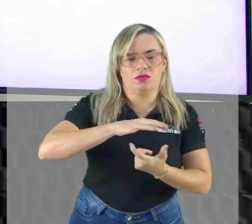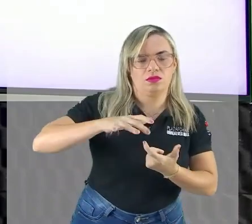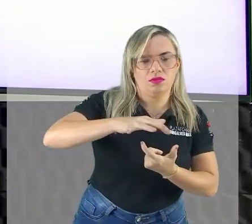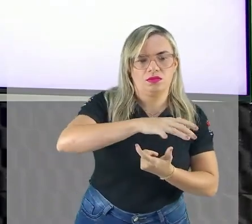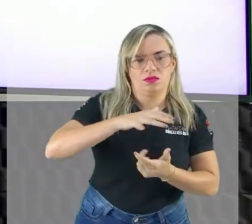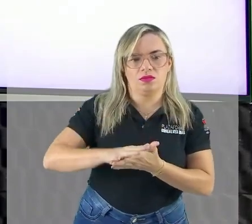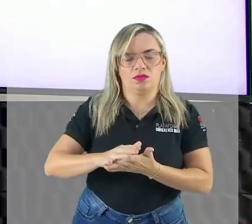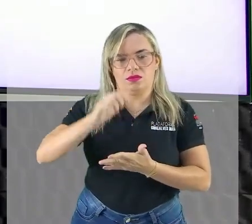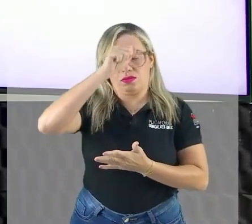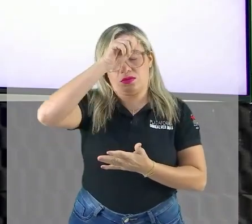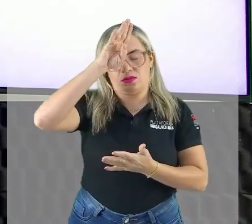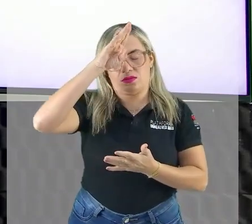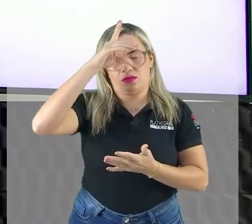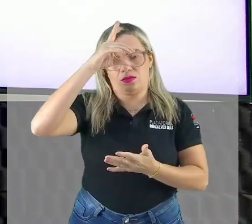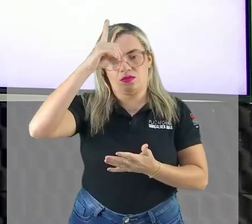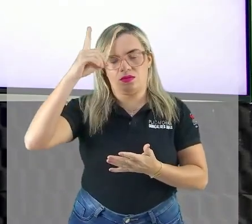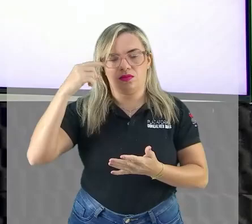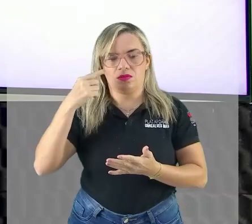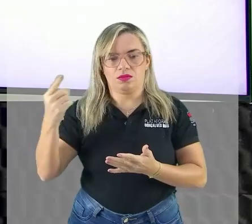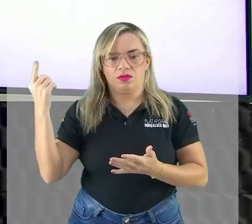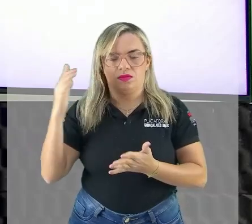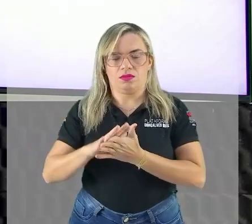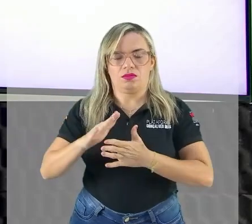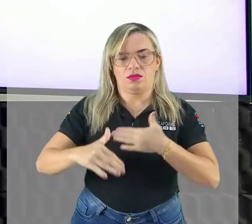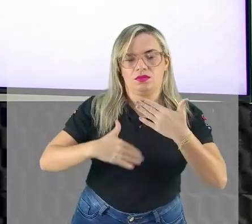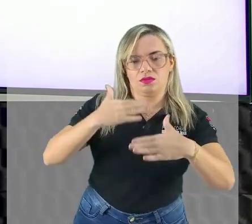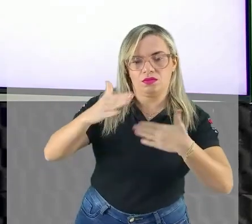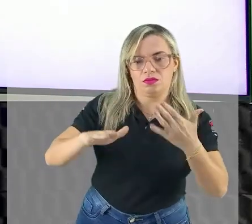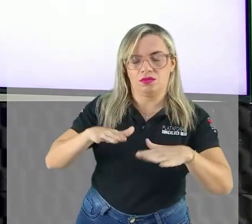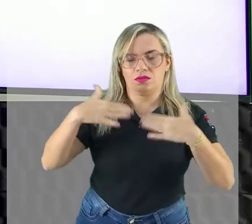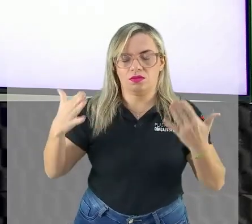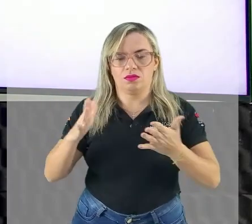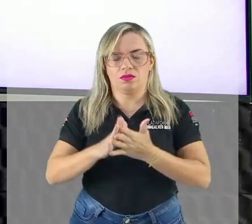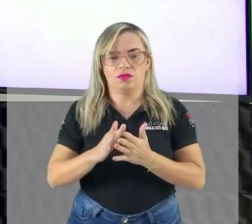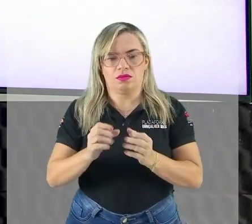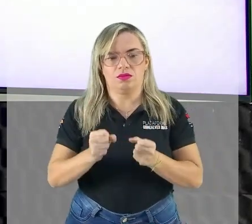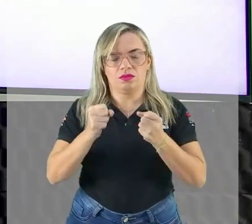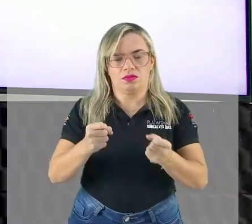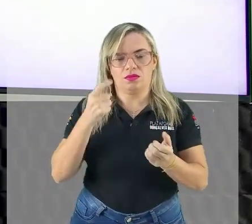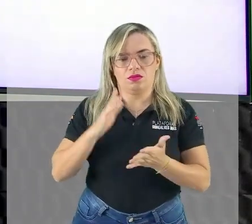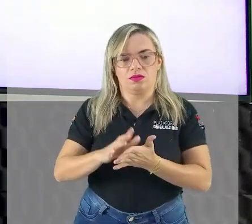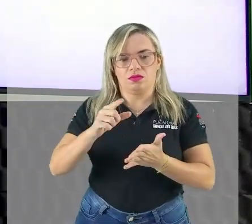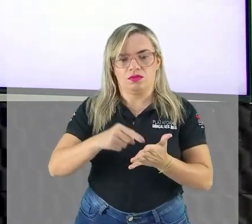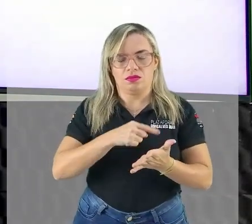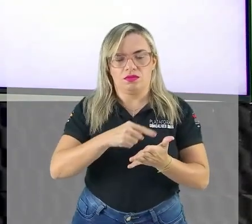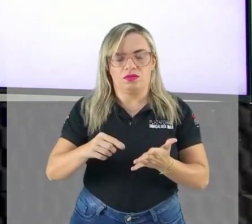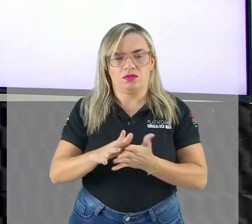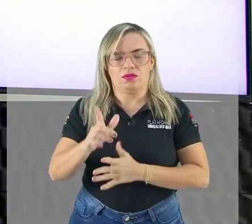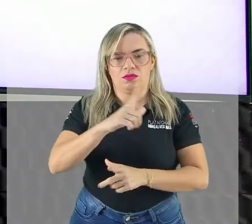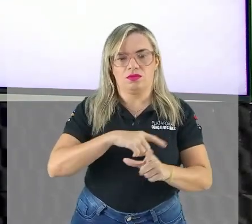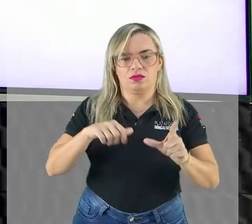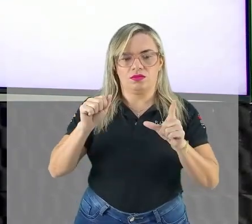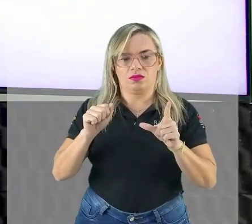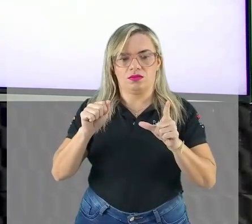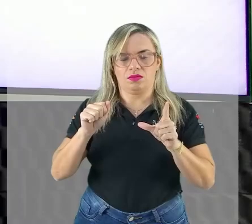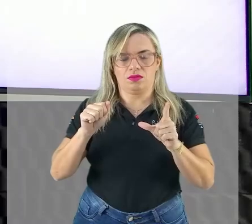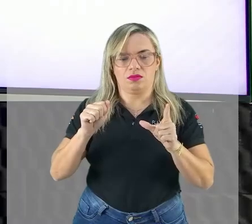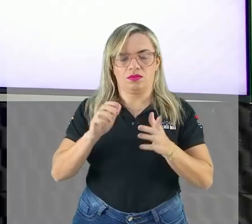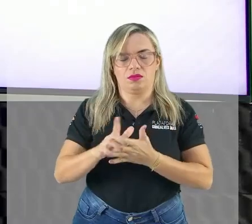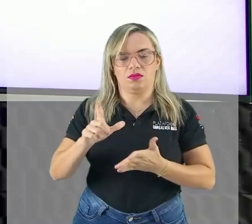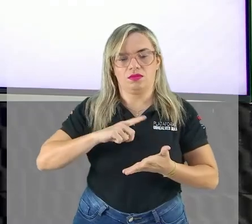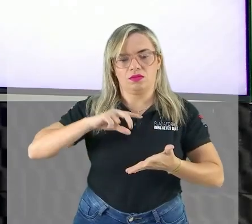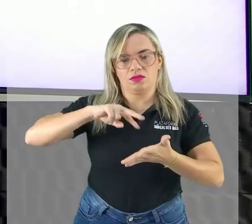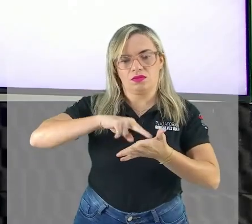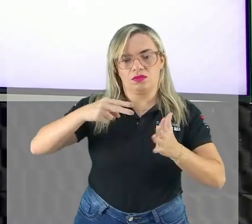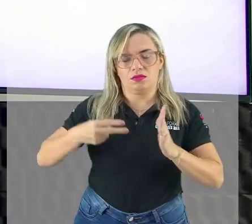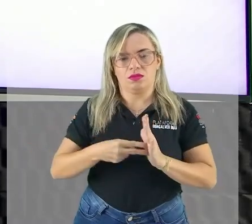considerando a alfabetização uma forma processual, a gente vai ver que o nosso gabarito é a alternativa A. Por